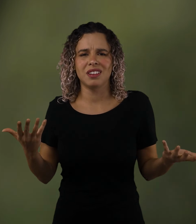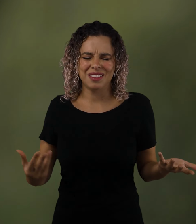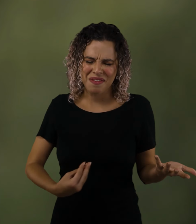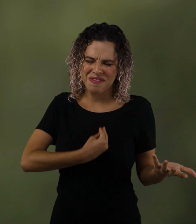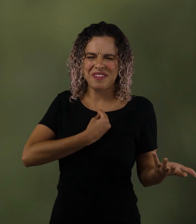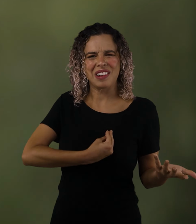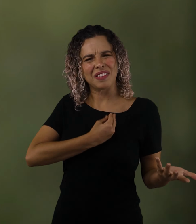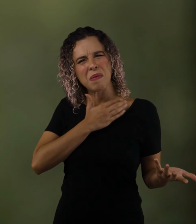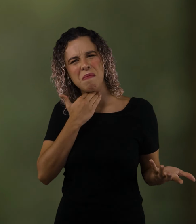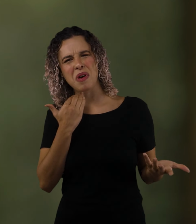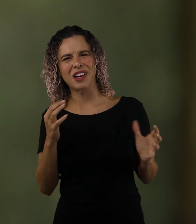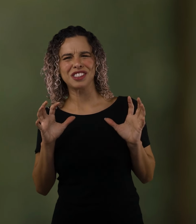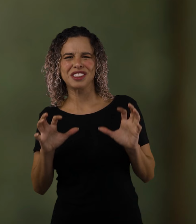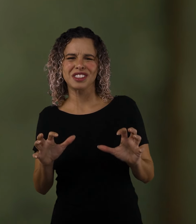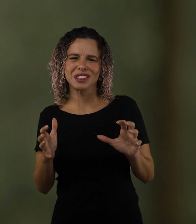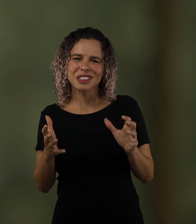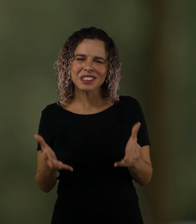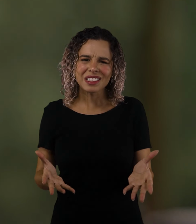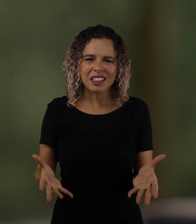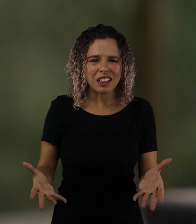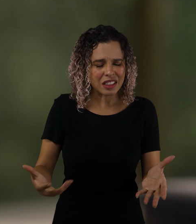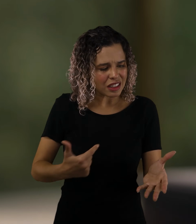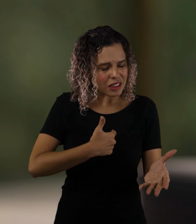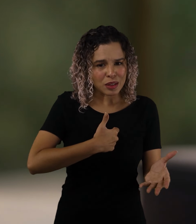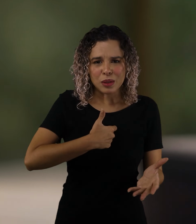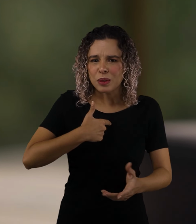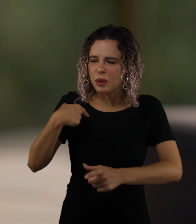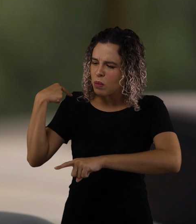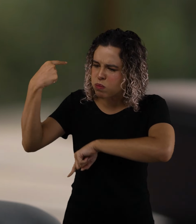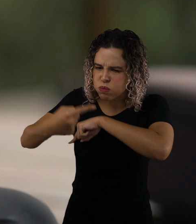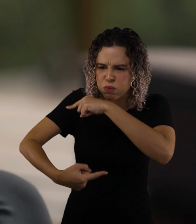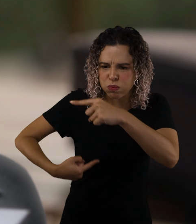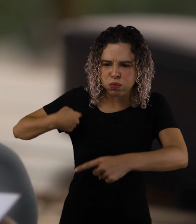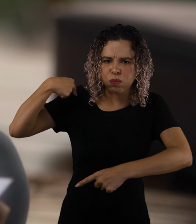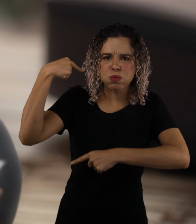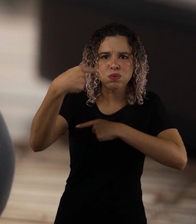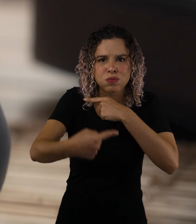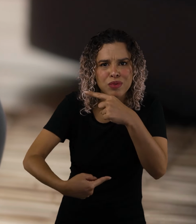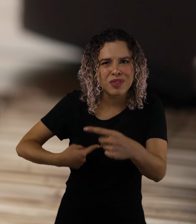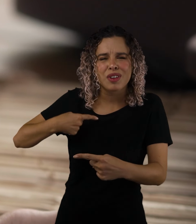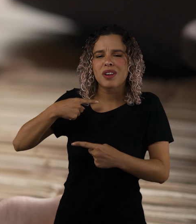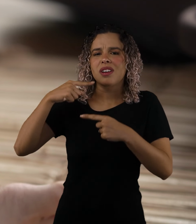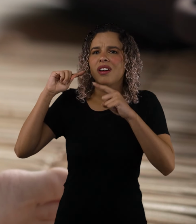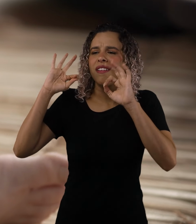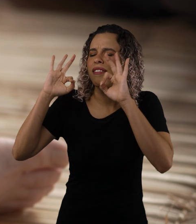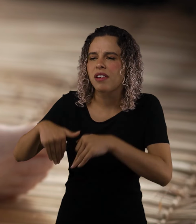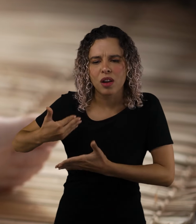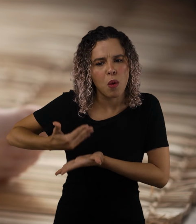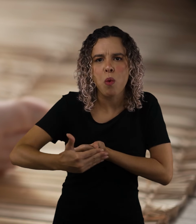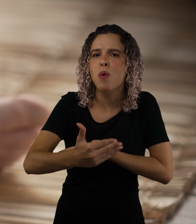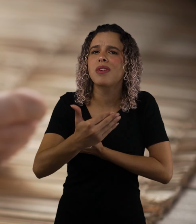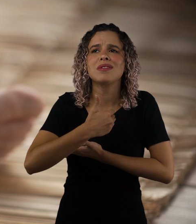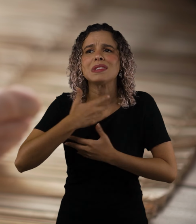couro. I just can't see the cycle ever ending. E escrevo